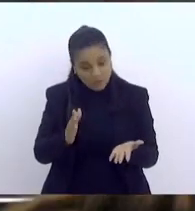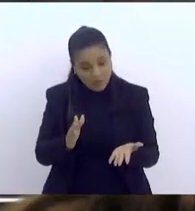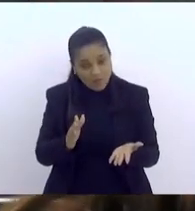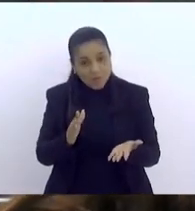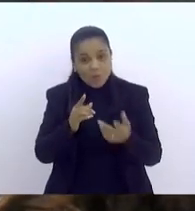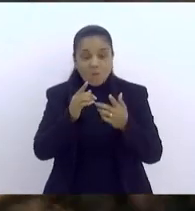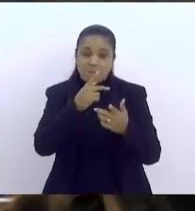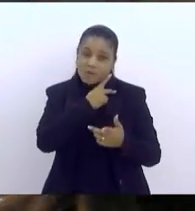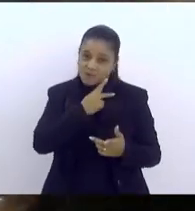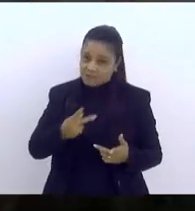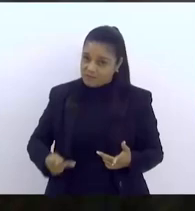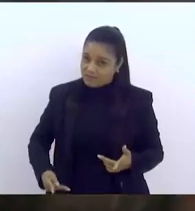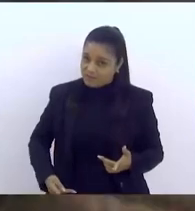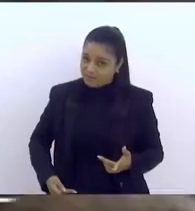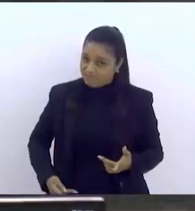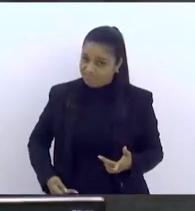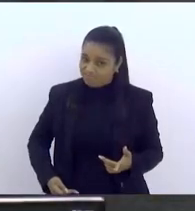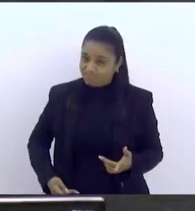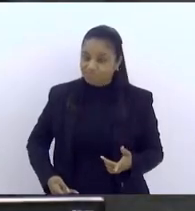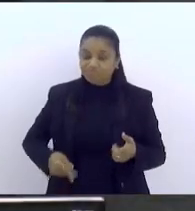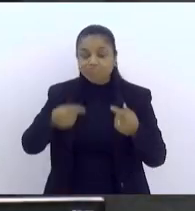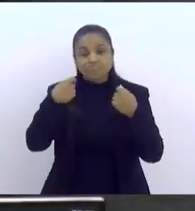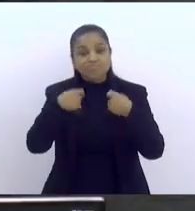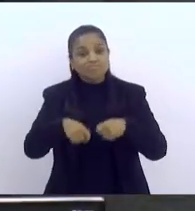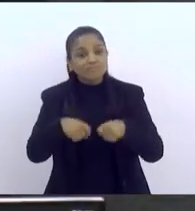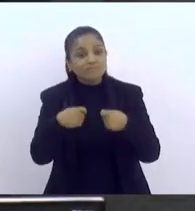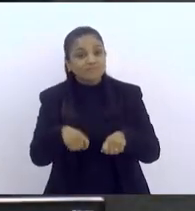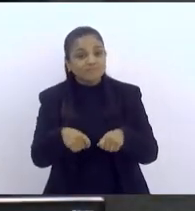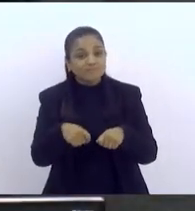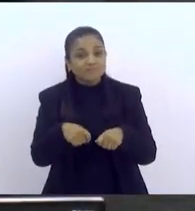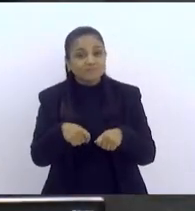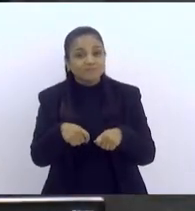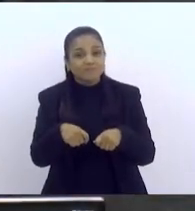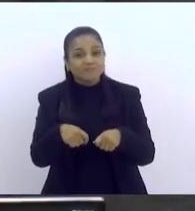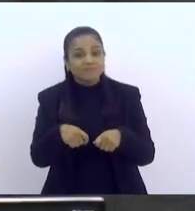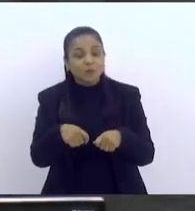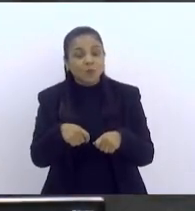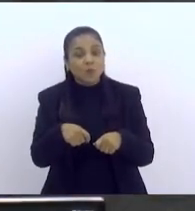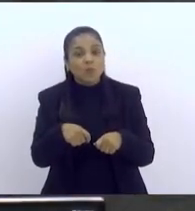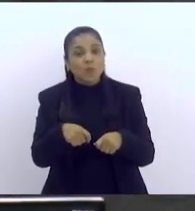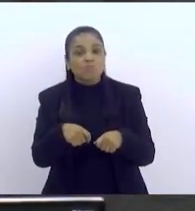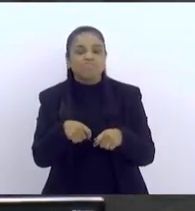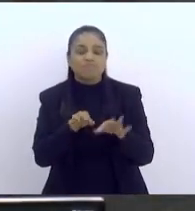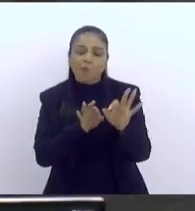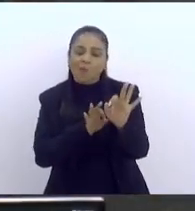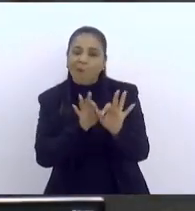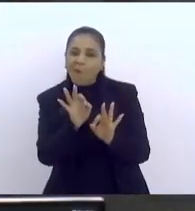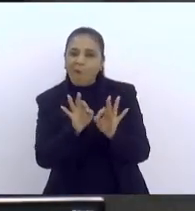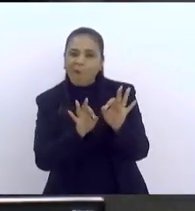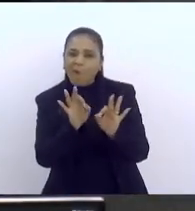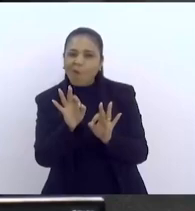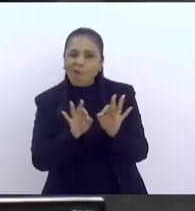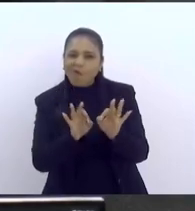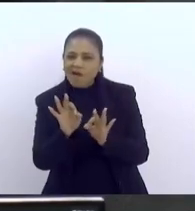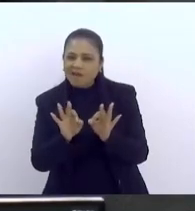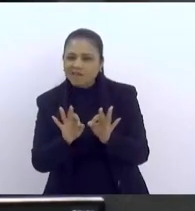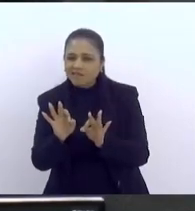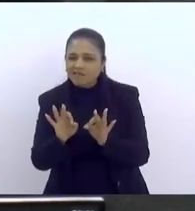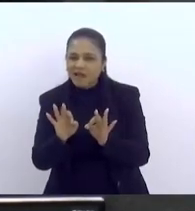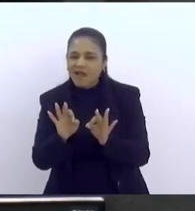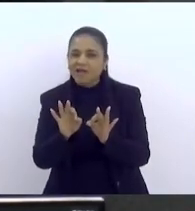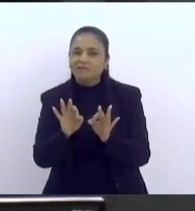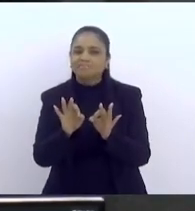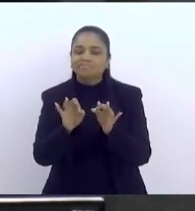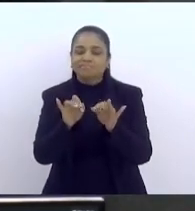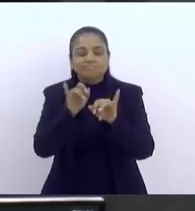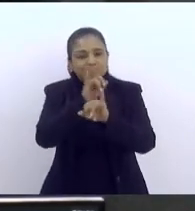senhor presidente, é necessário colocar os pingos nos is, fazer toda uma